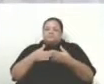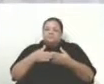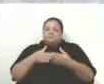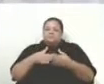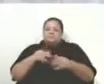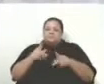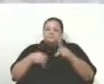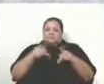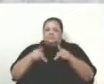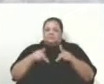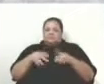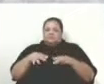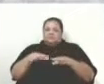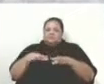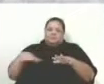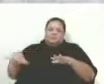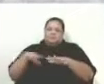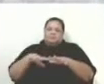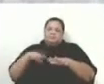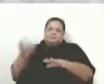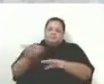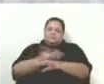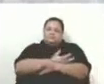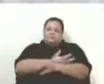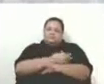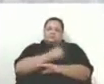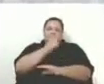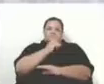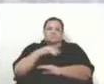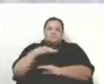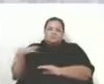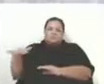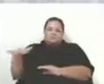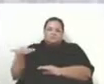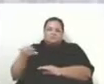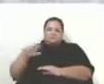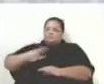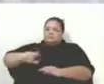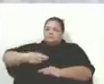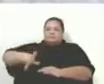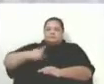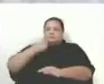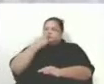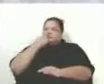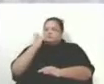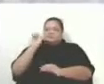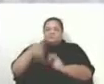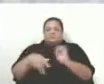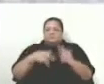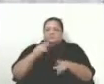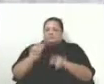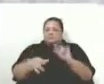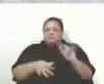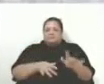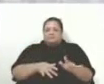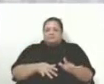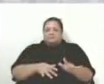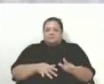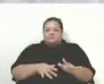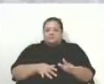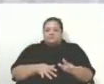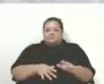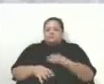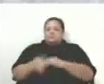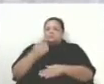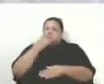as áreas verdes dessa cidade, elas não são depósitos de lixo. O lixo coletivo, a vereadora Belardo até citou